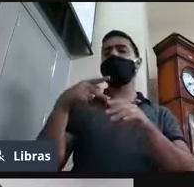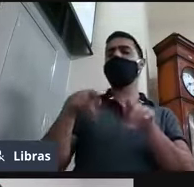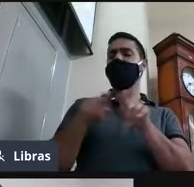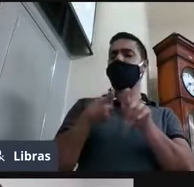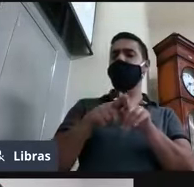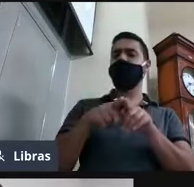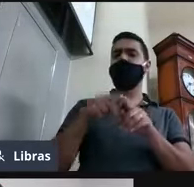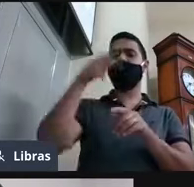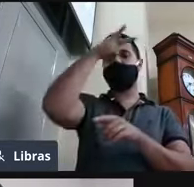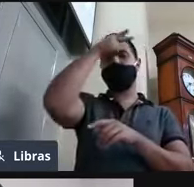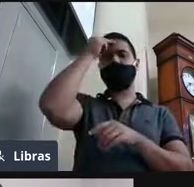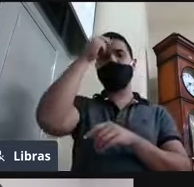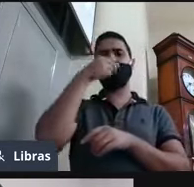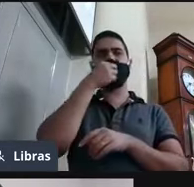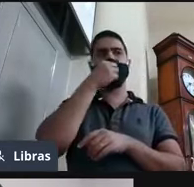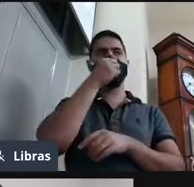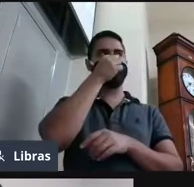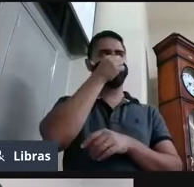casa.